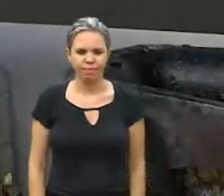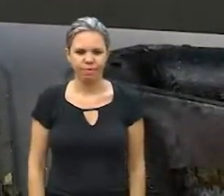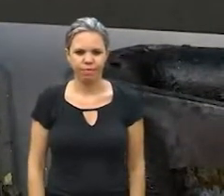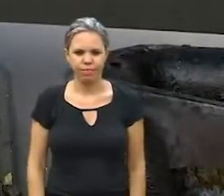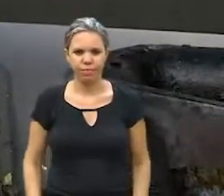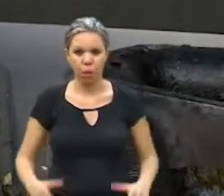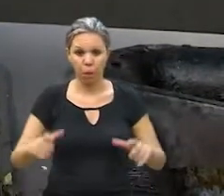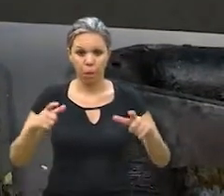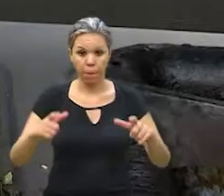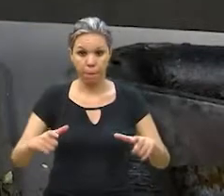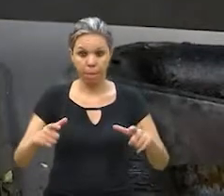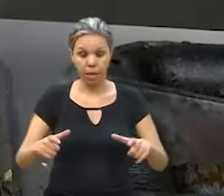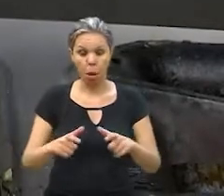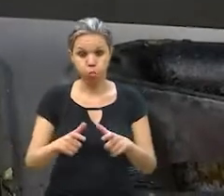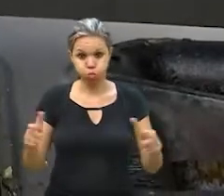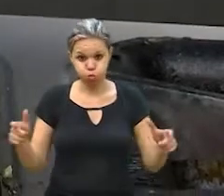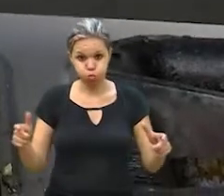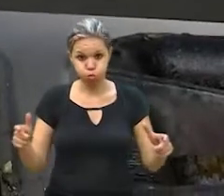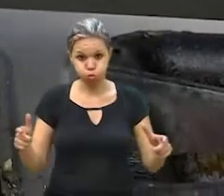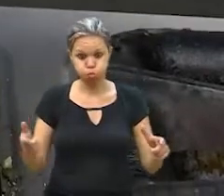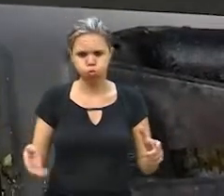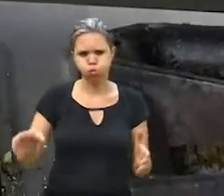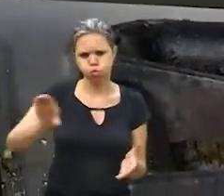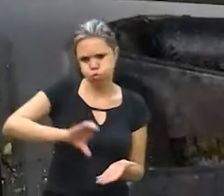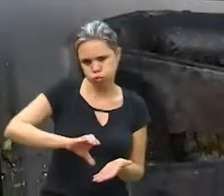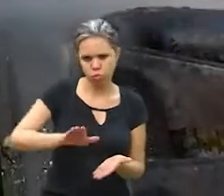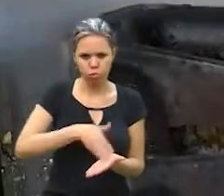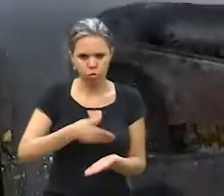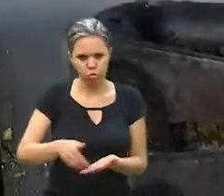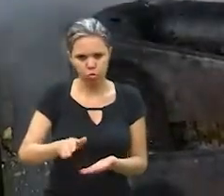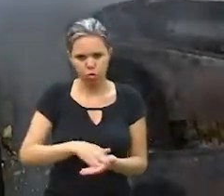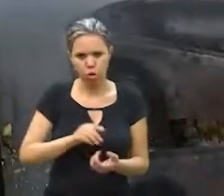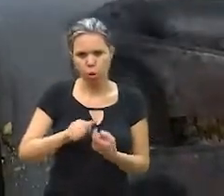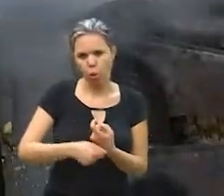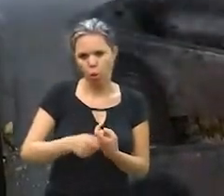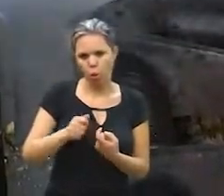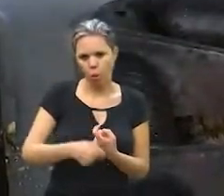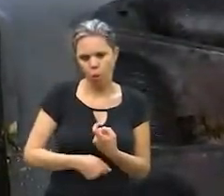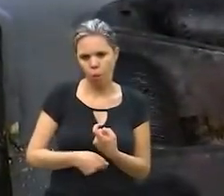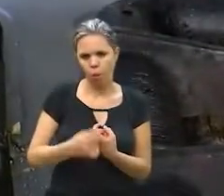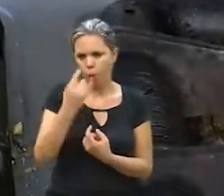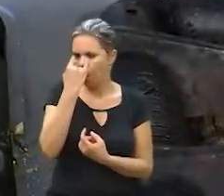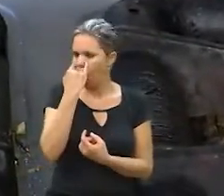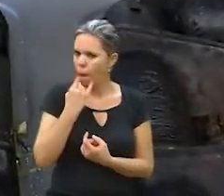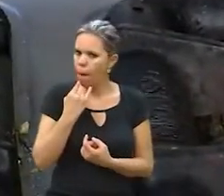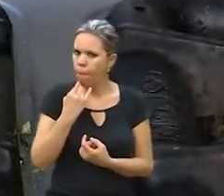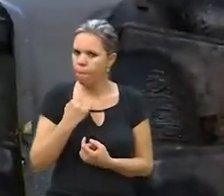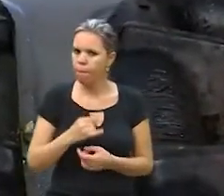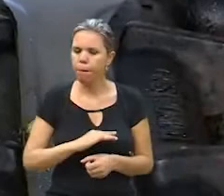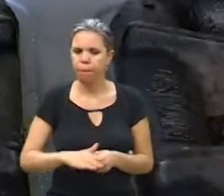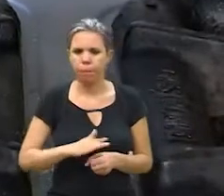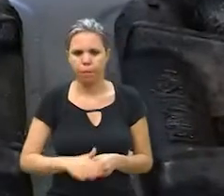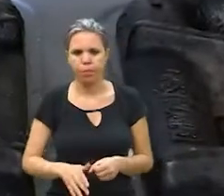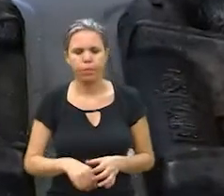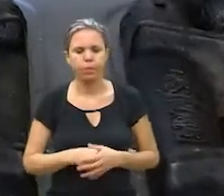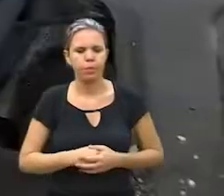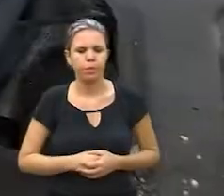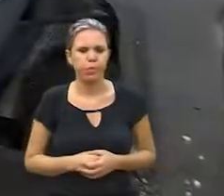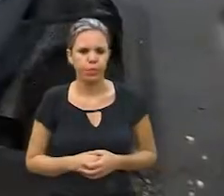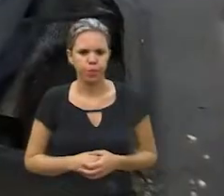Em uma panela grande, você vai colocar a margarina, o alho e a cebola.